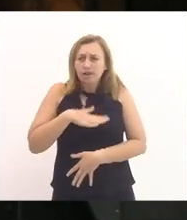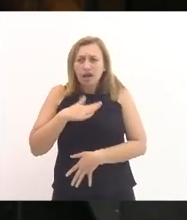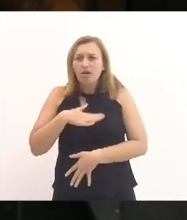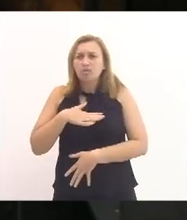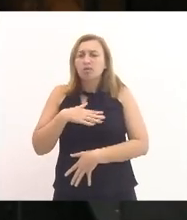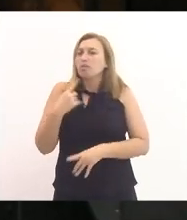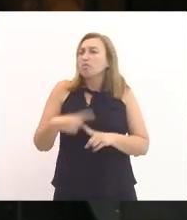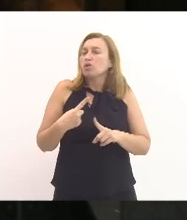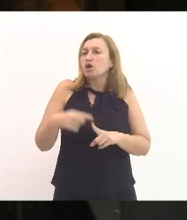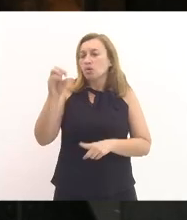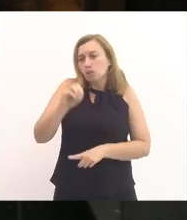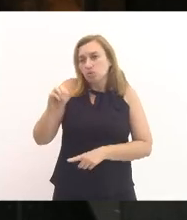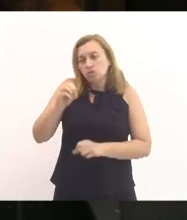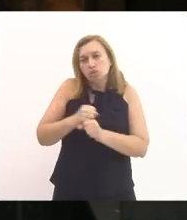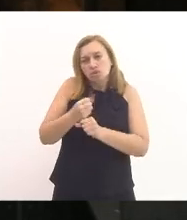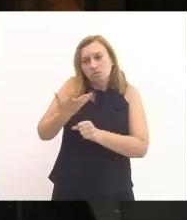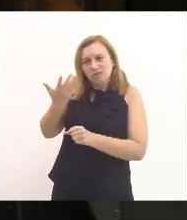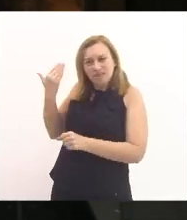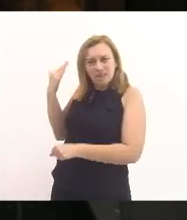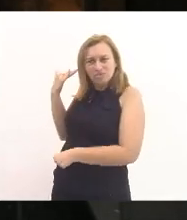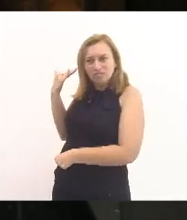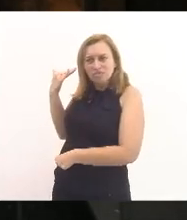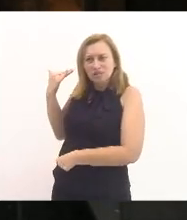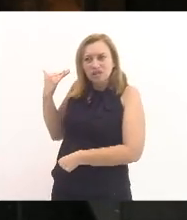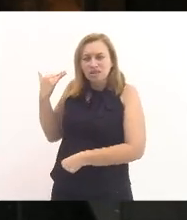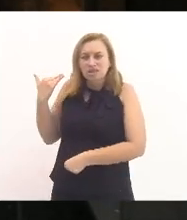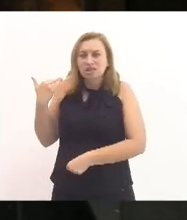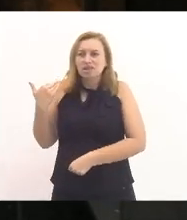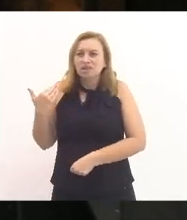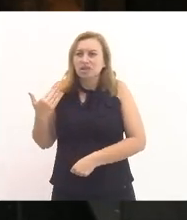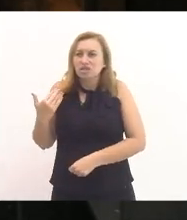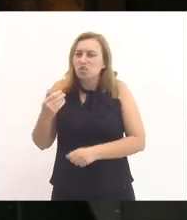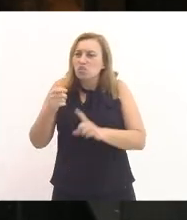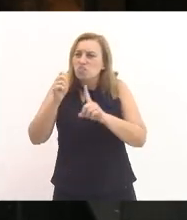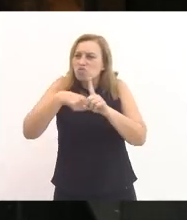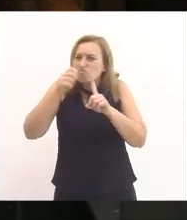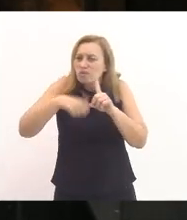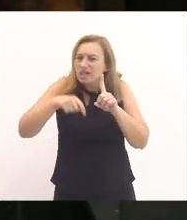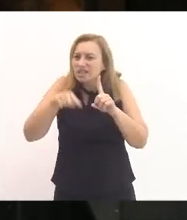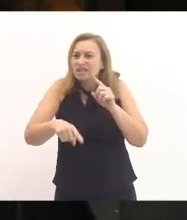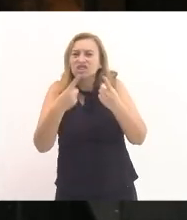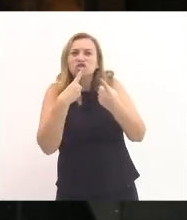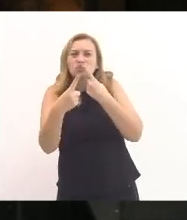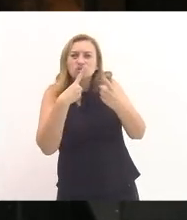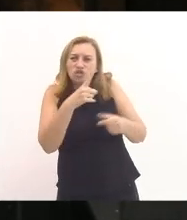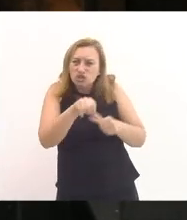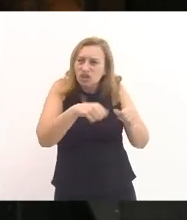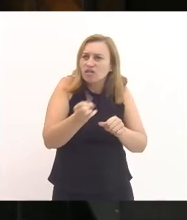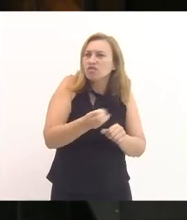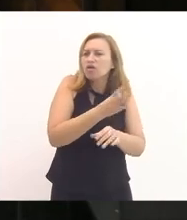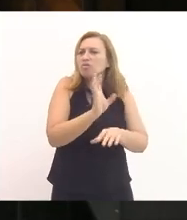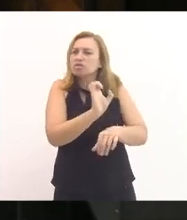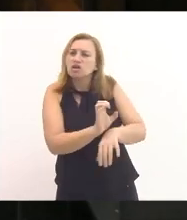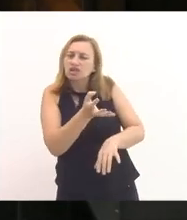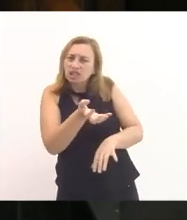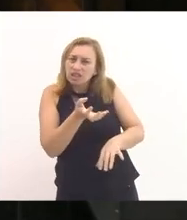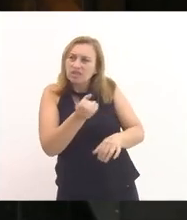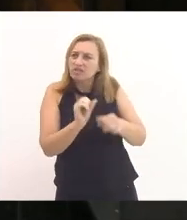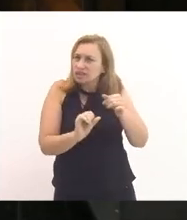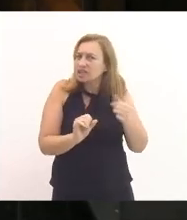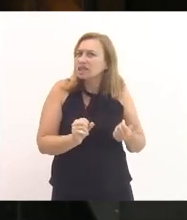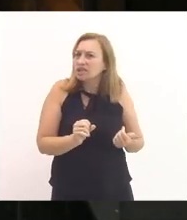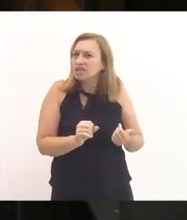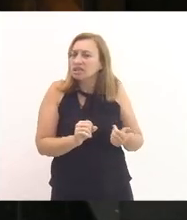porque em outubro do ano passado nós passamos aqui um mês de batendo as reformas que o estado queria fazer